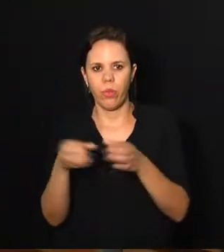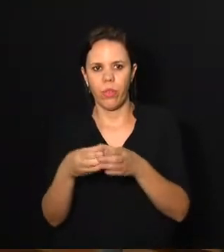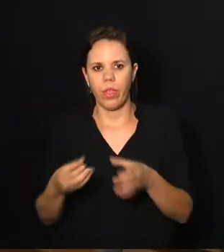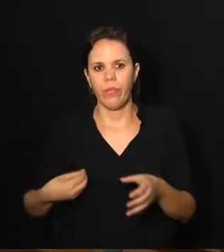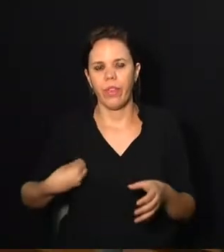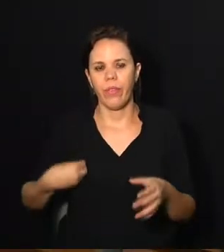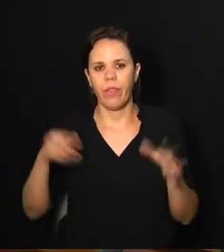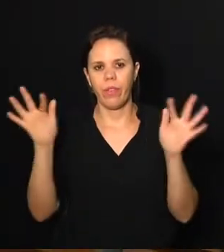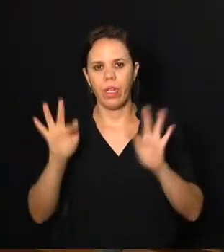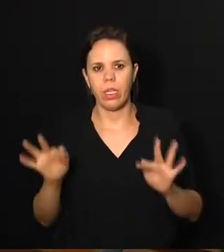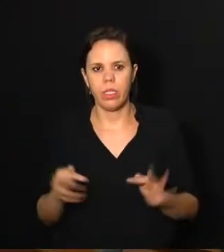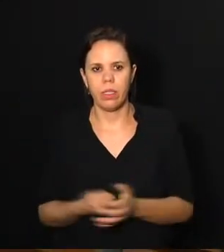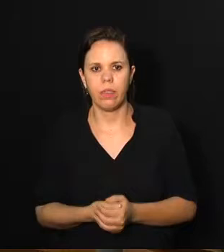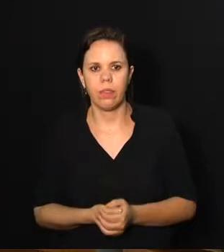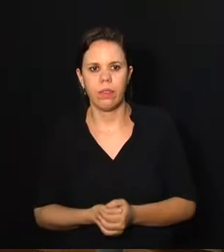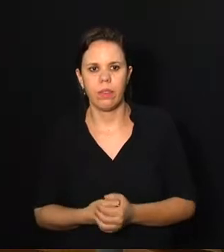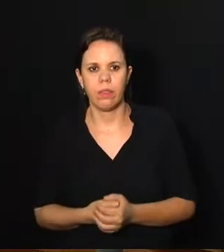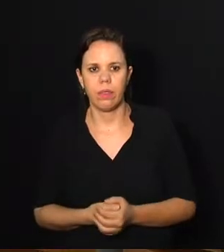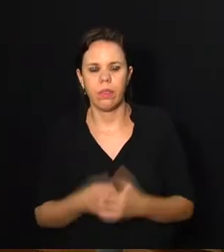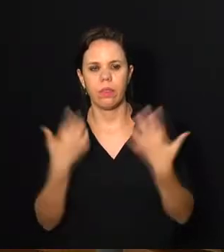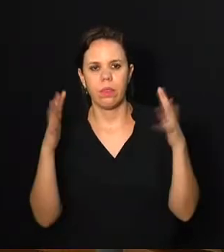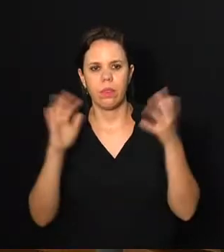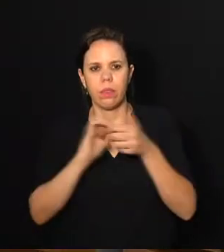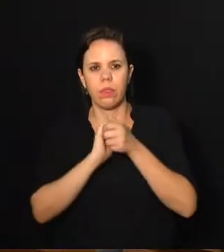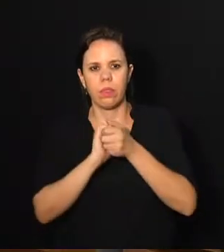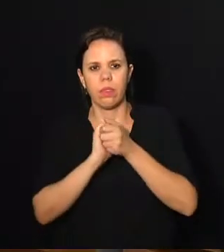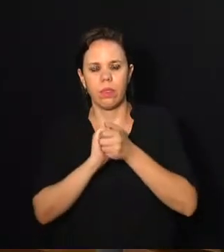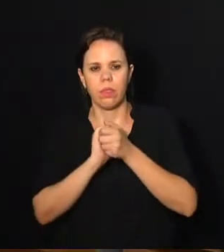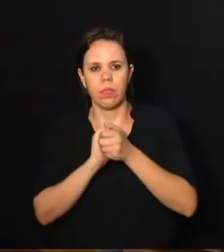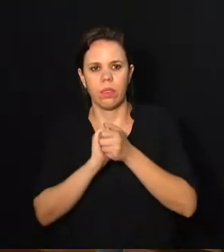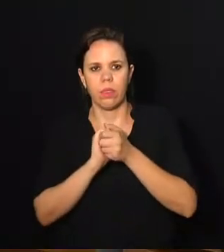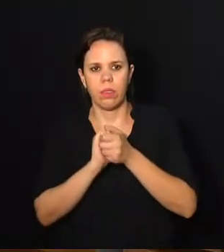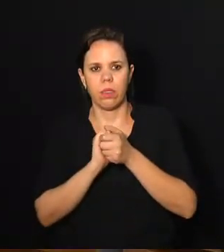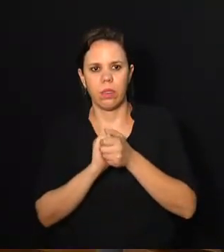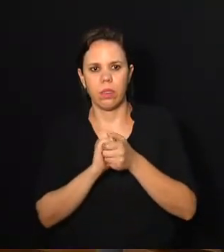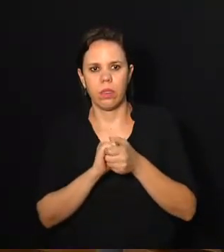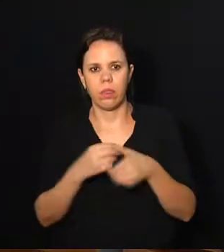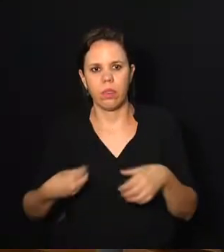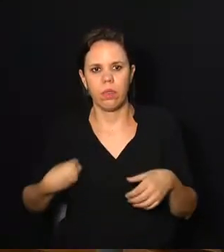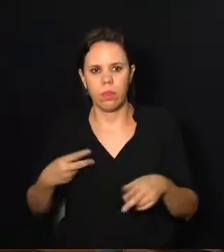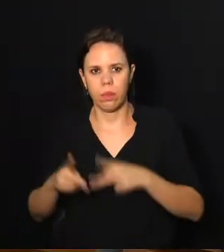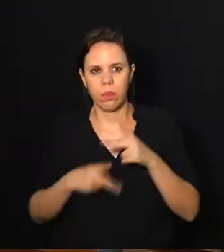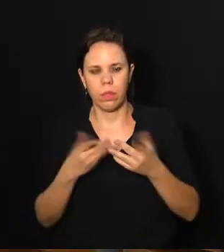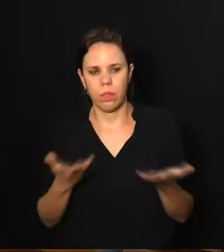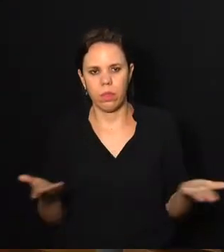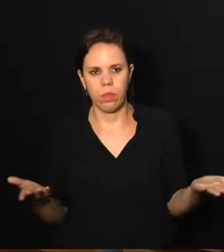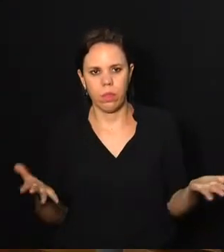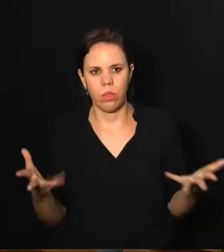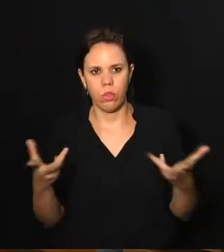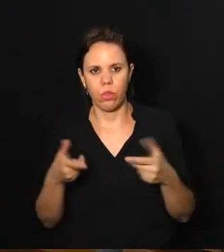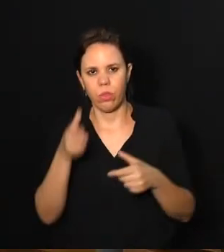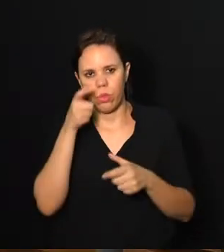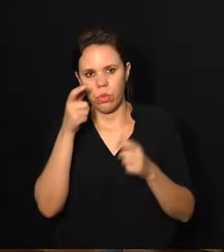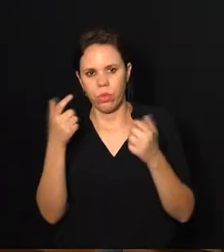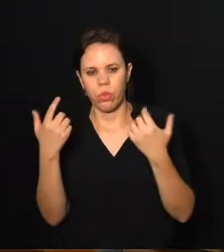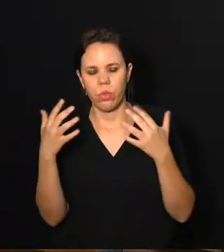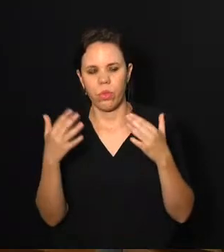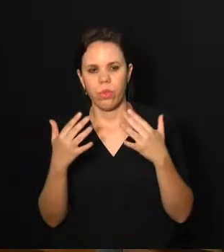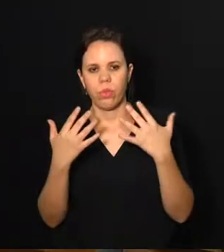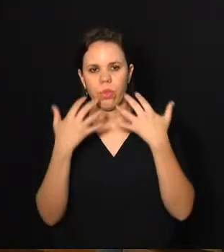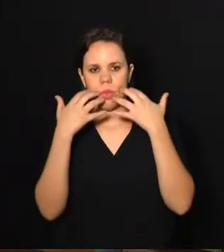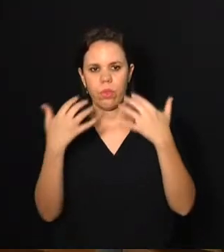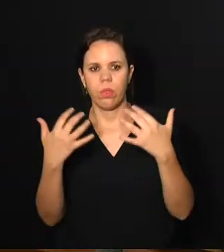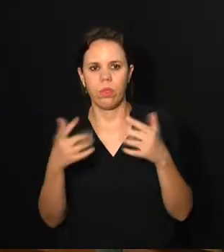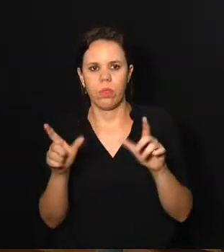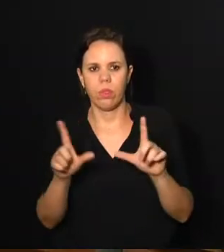gente viver feliz. Né? Parabéns aos senhores presentes aqui, parabéns a quem nos assistiu em casa,